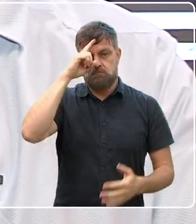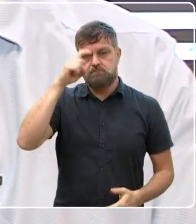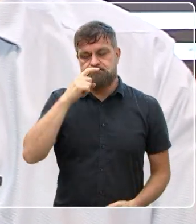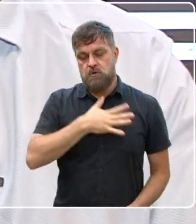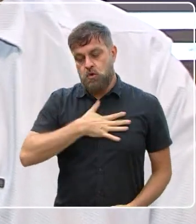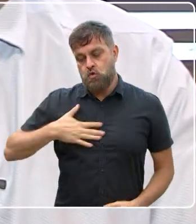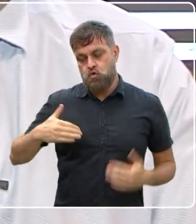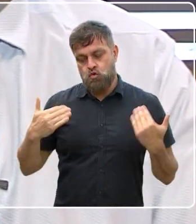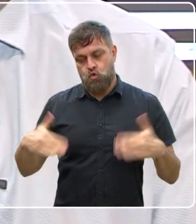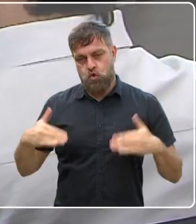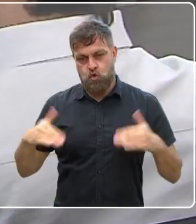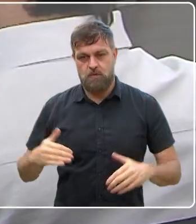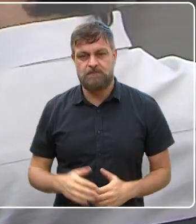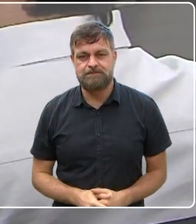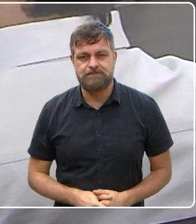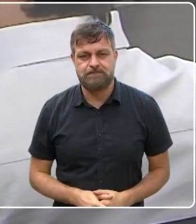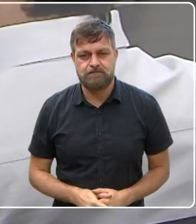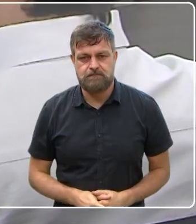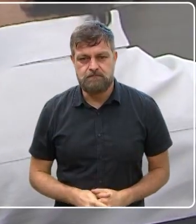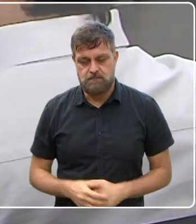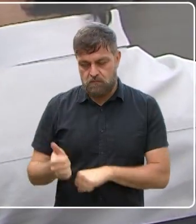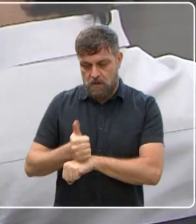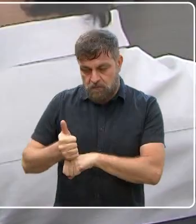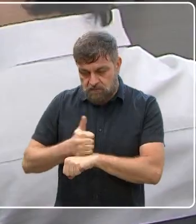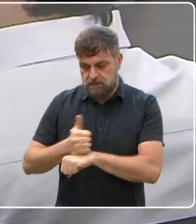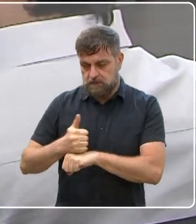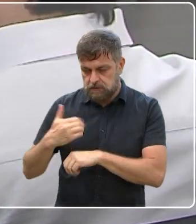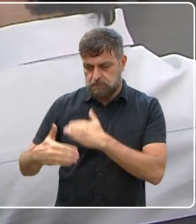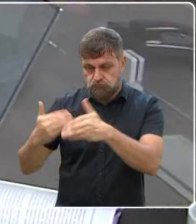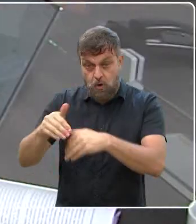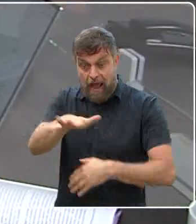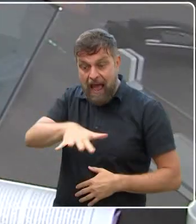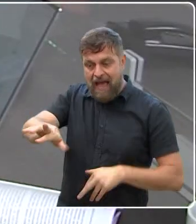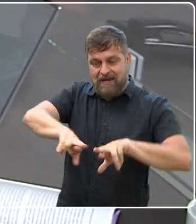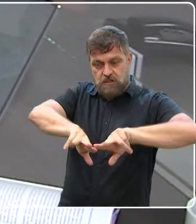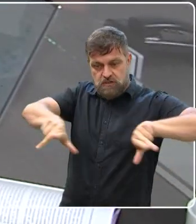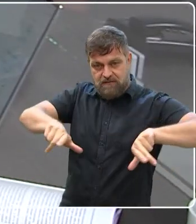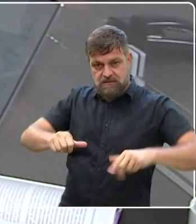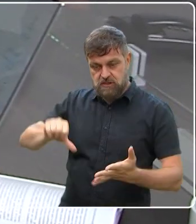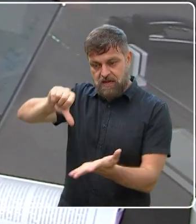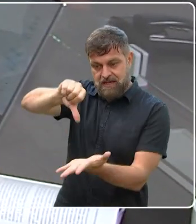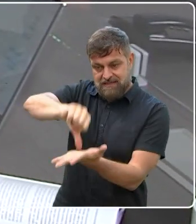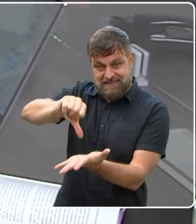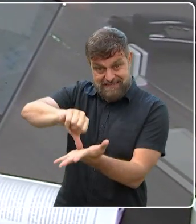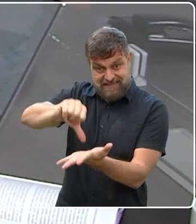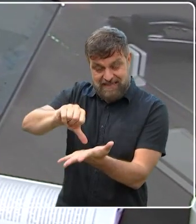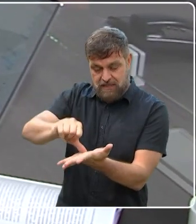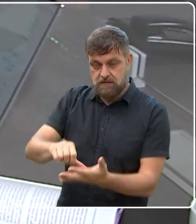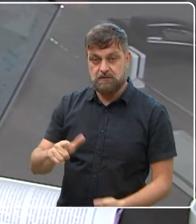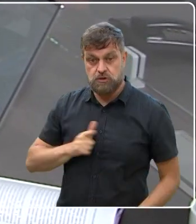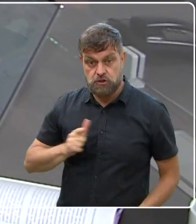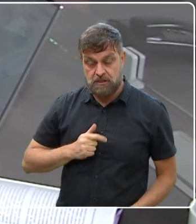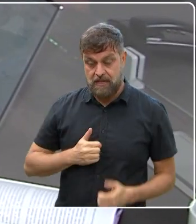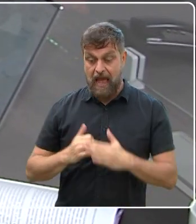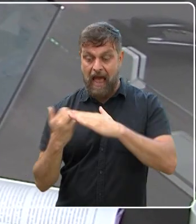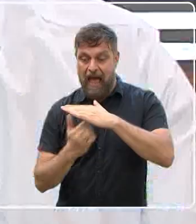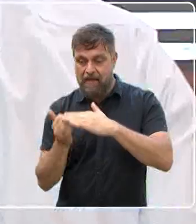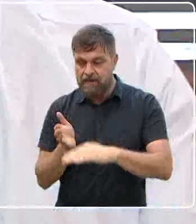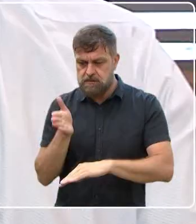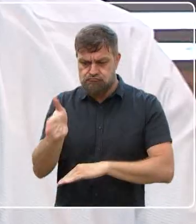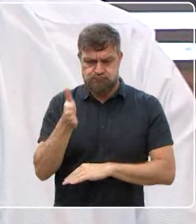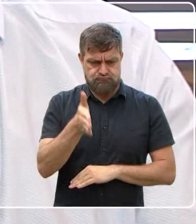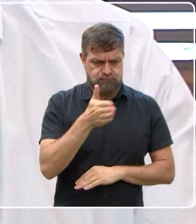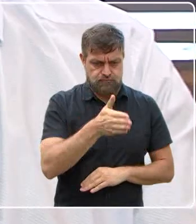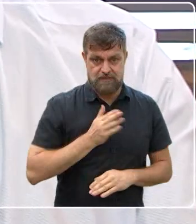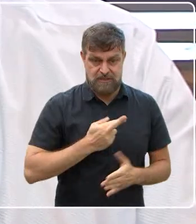tinha feito a escolha correta. E a carreira continuou em outros setores e unidades de negócios abertas pela empresa. Eu